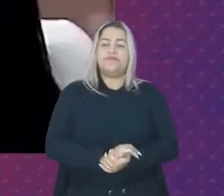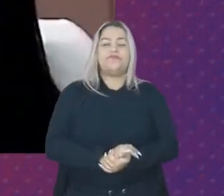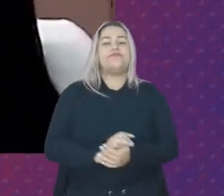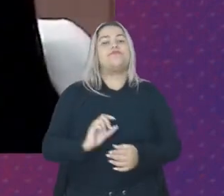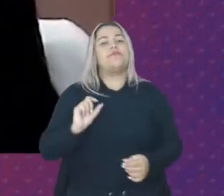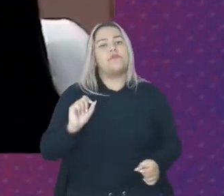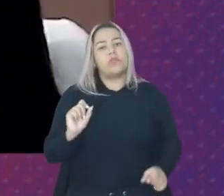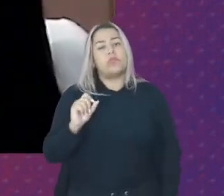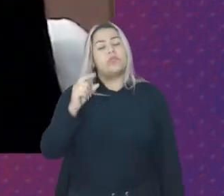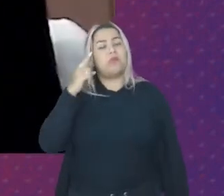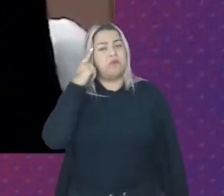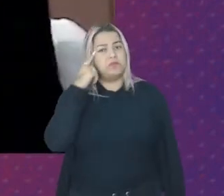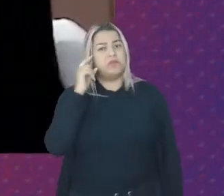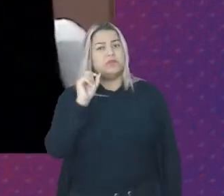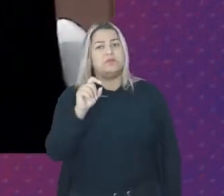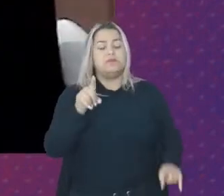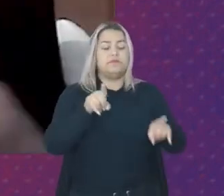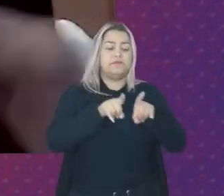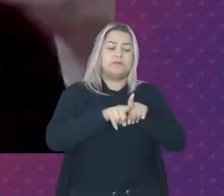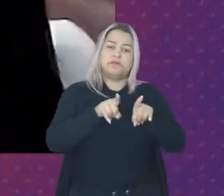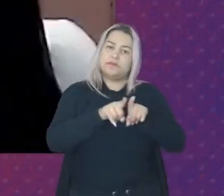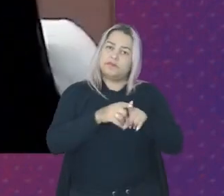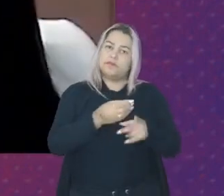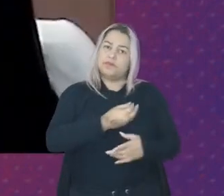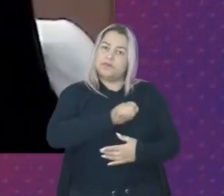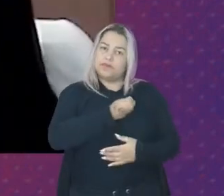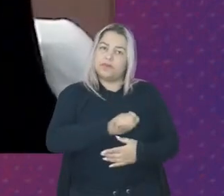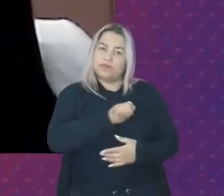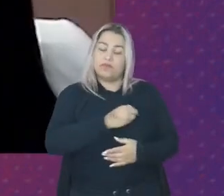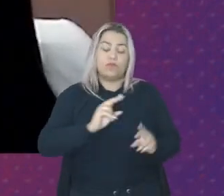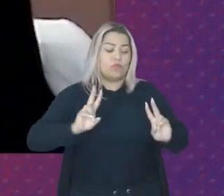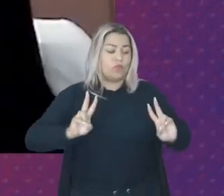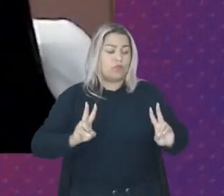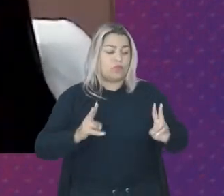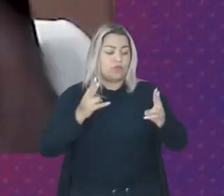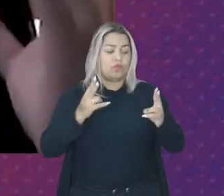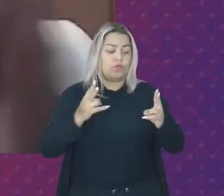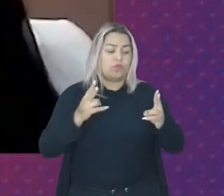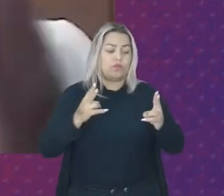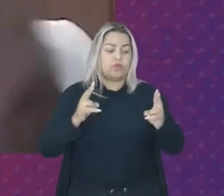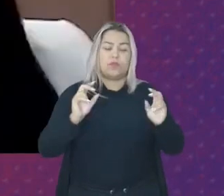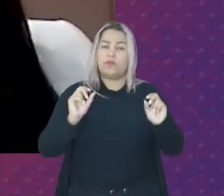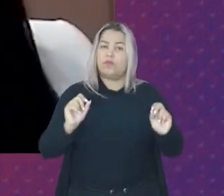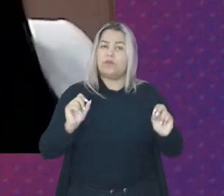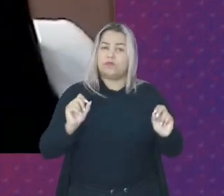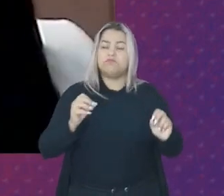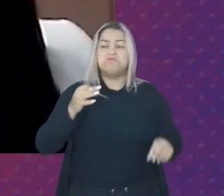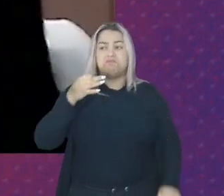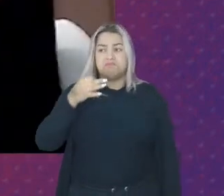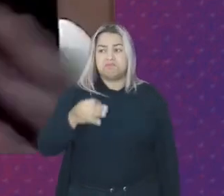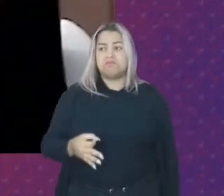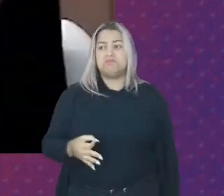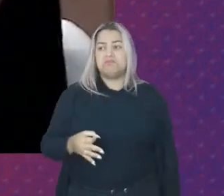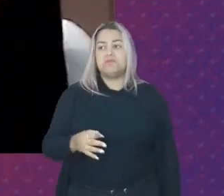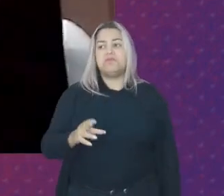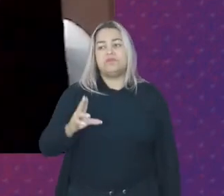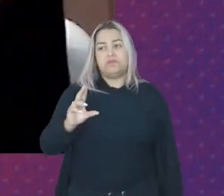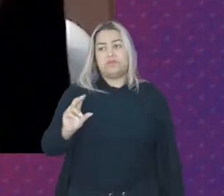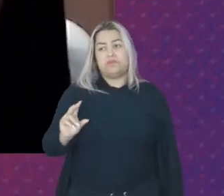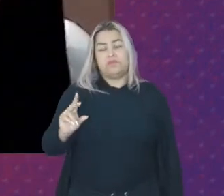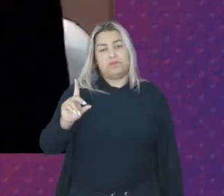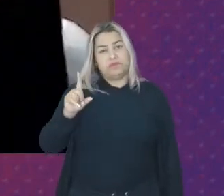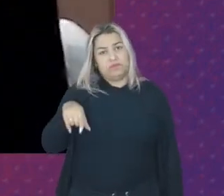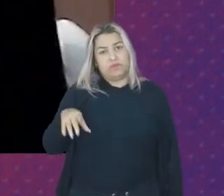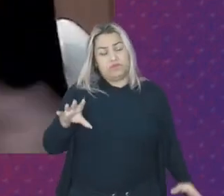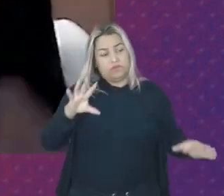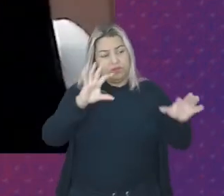o que você pensa a respeito da vida, os teus valores morais, com certeza também são capazes de